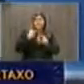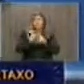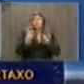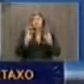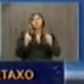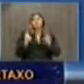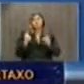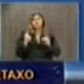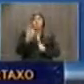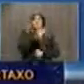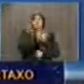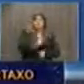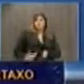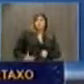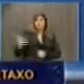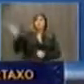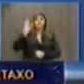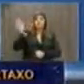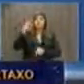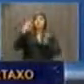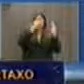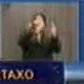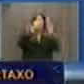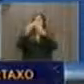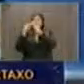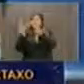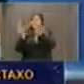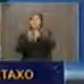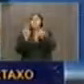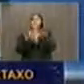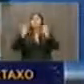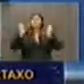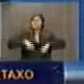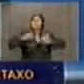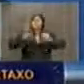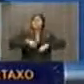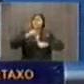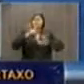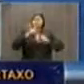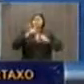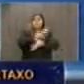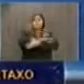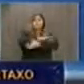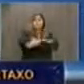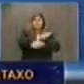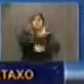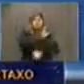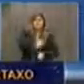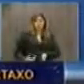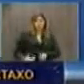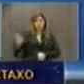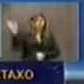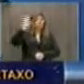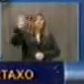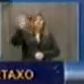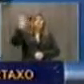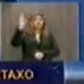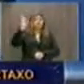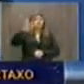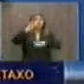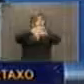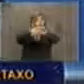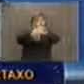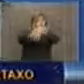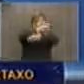Enfim, o programa habitacional, do mesmo jeito. Nós temos que buscar recursos junto ao governo federal e recursos do governo municipal. Esse é o segredo. É